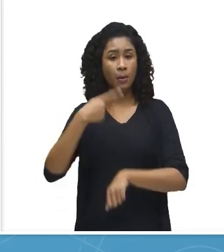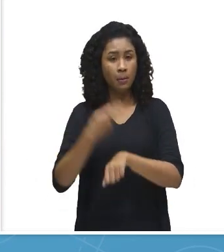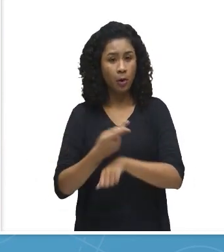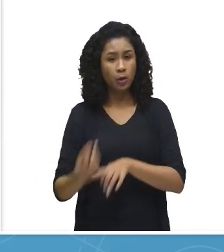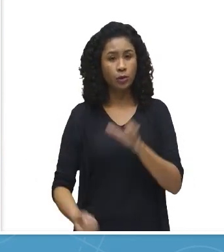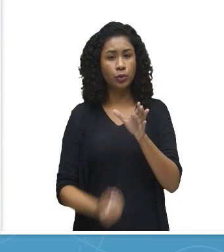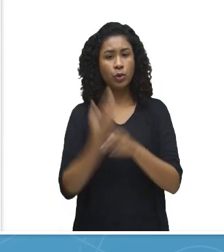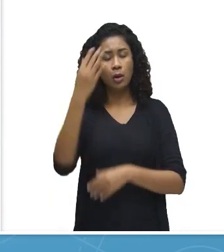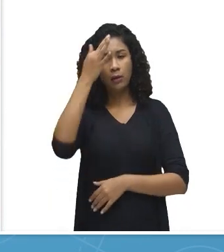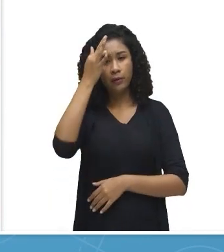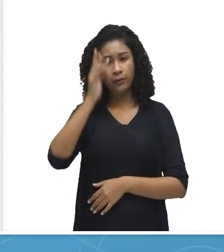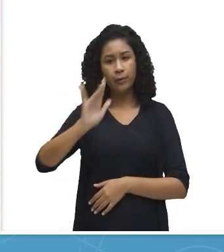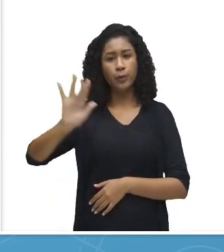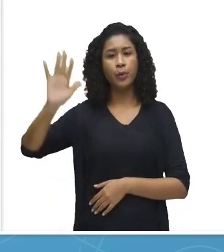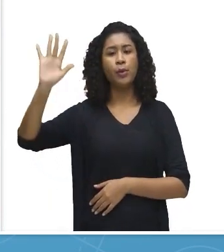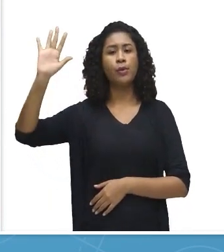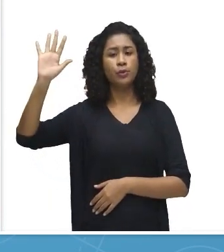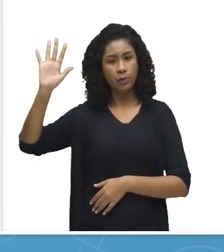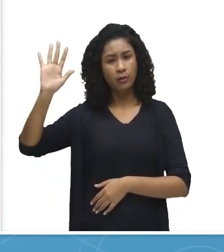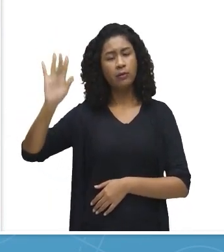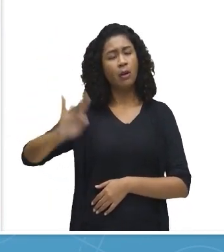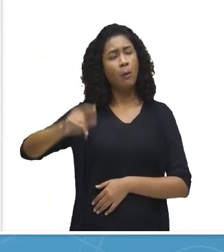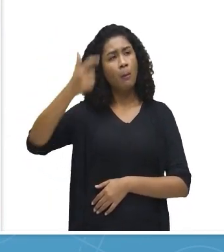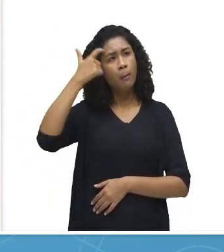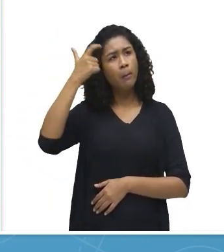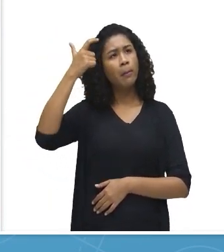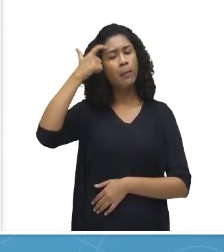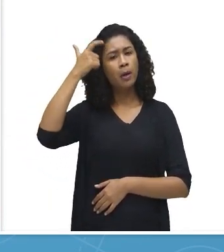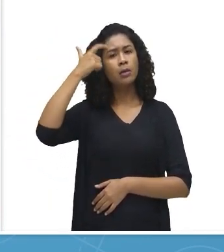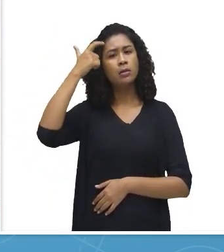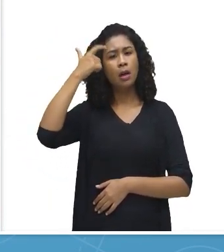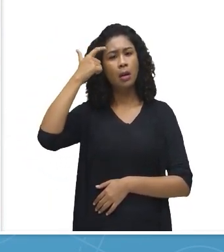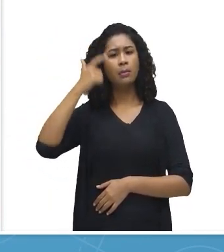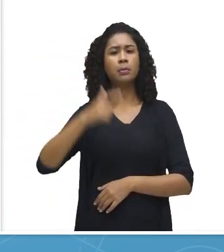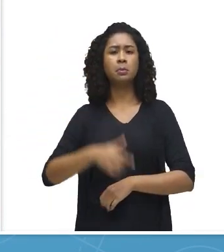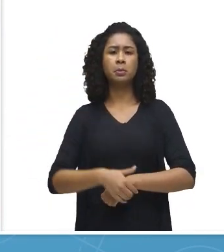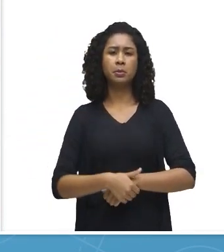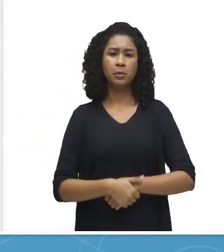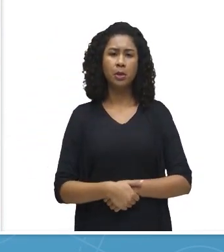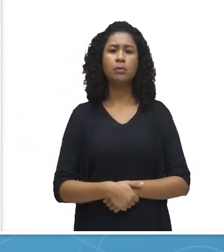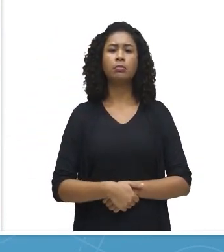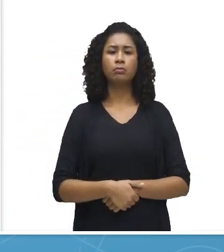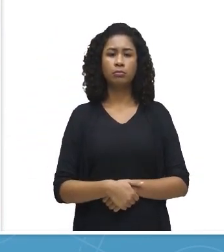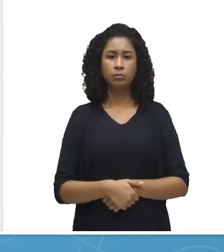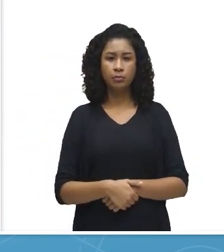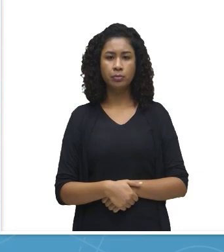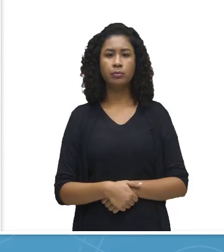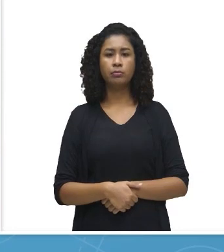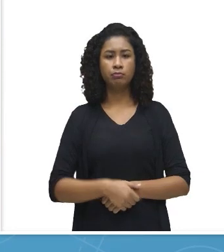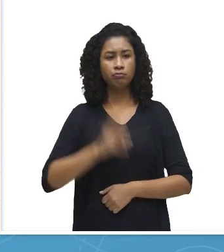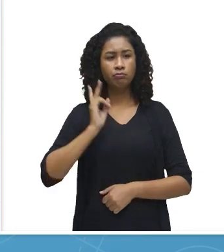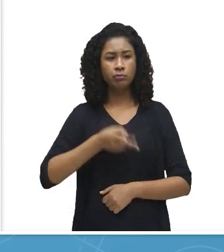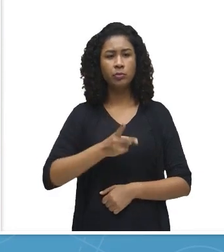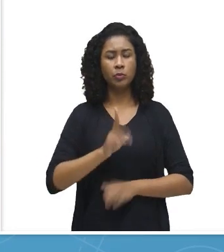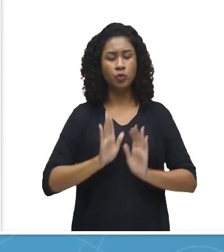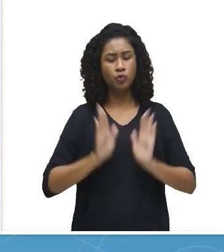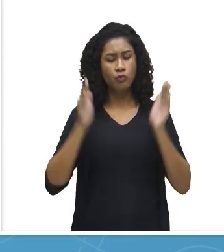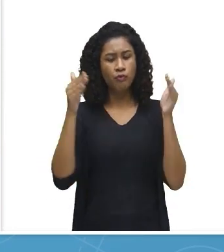da filosofia como um pensamento sedimentado, baseado na razão.